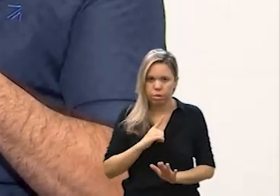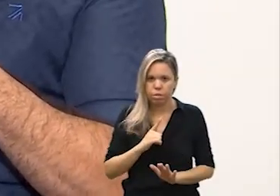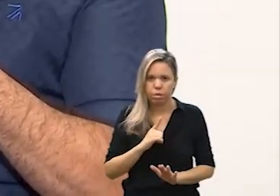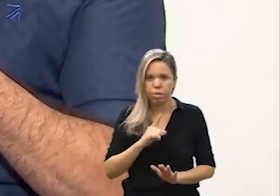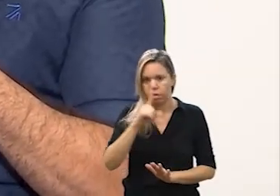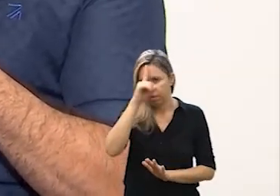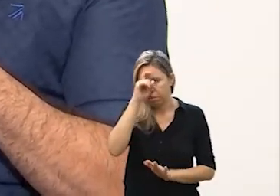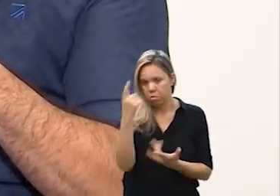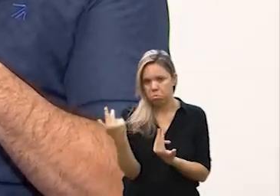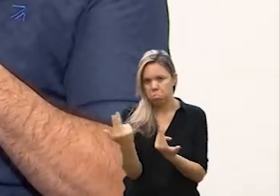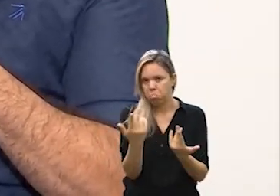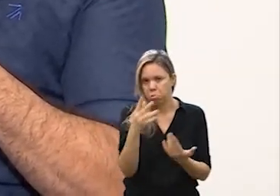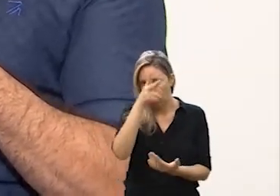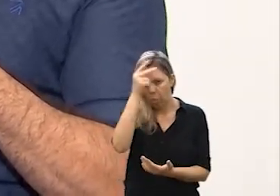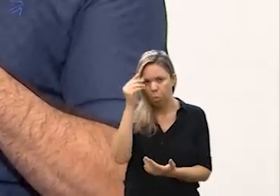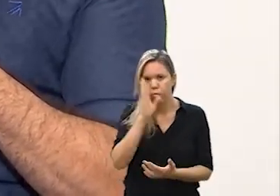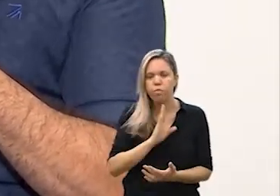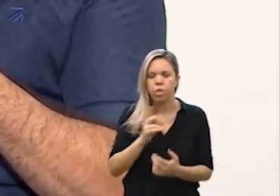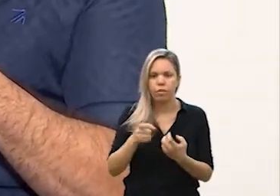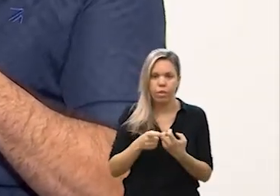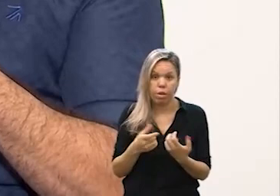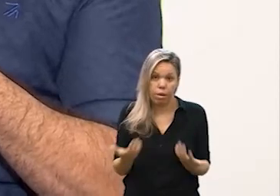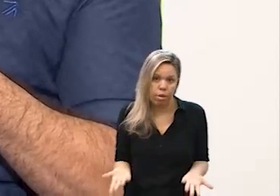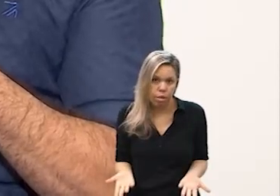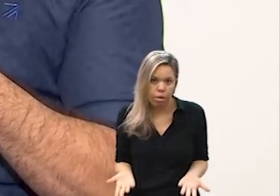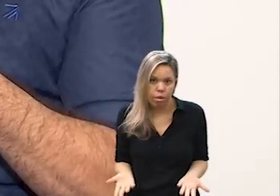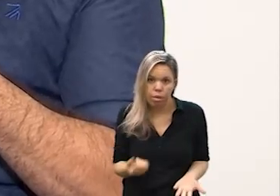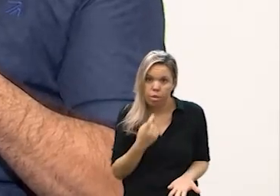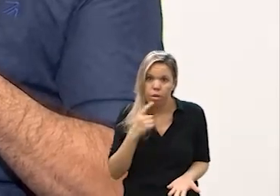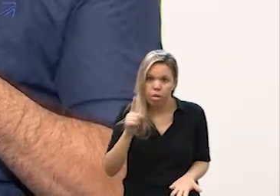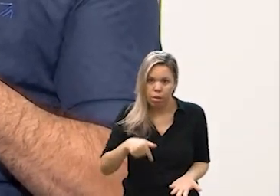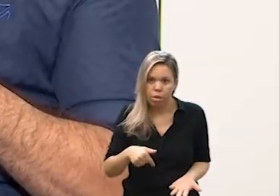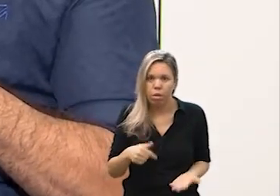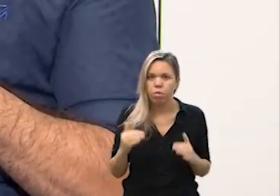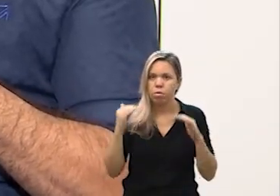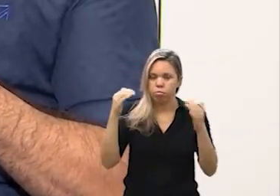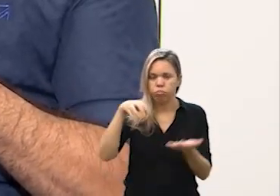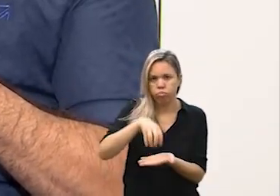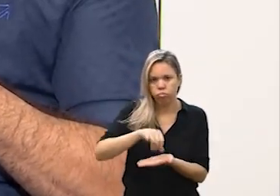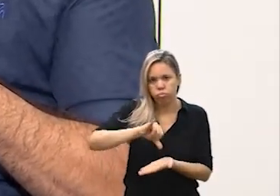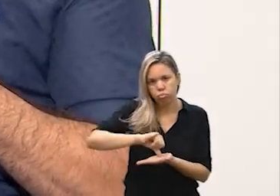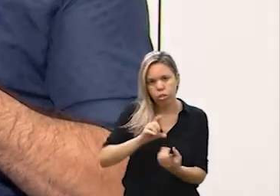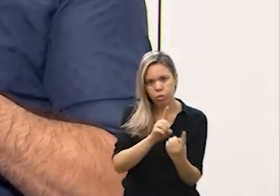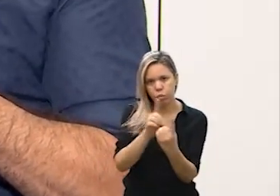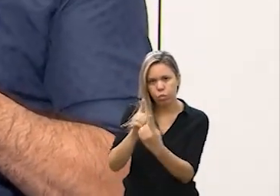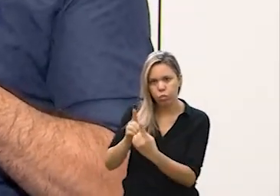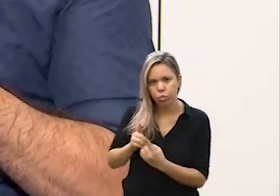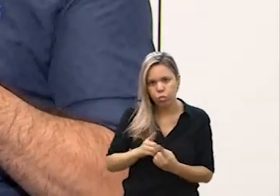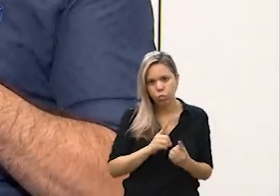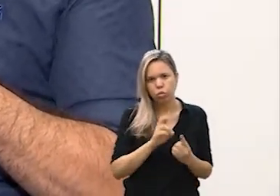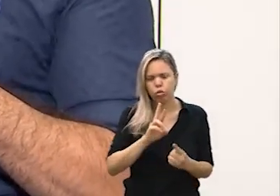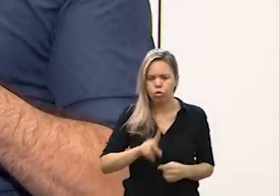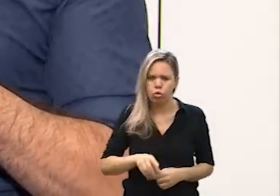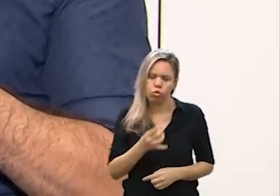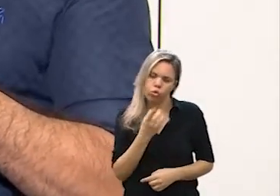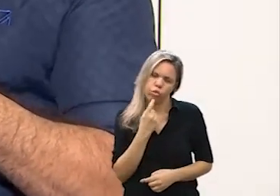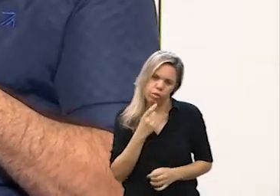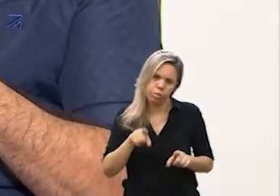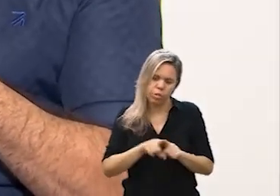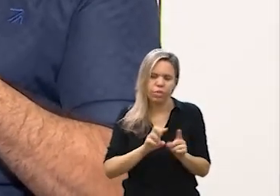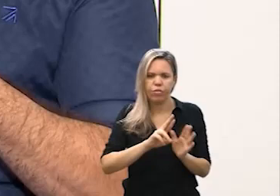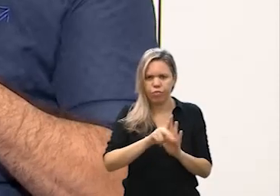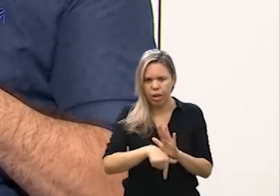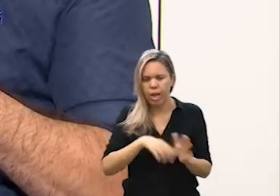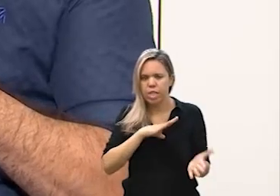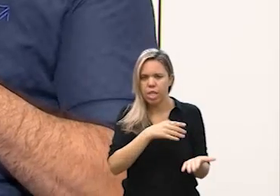hospital público veterinário, né? Então, Campinas ficaria no centro e atenderia também não só a cidade de Campinas, mas